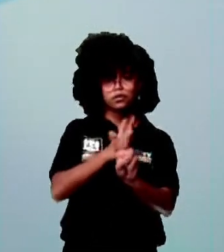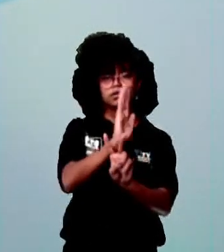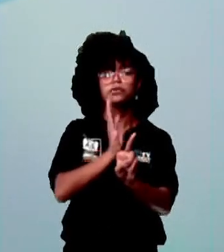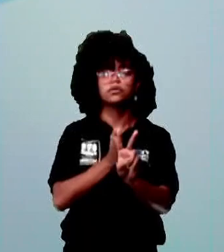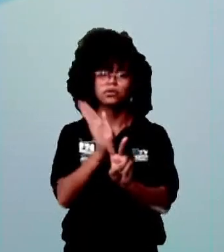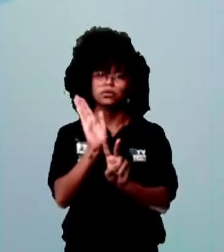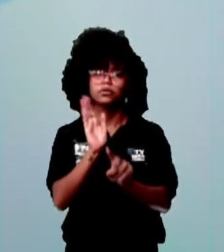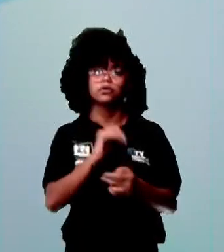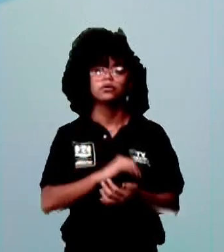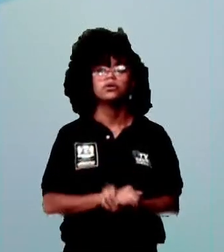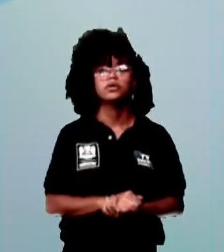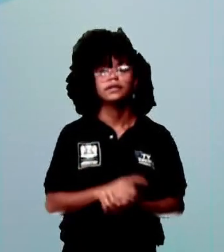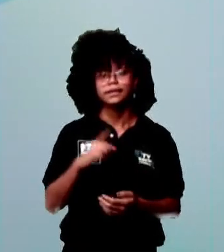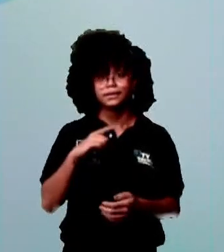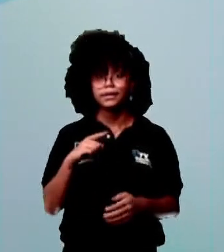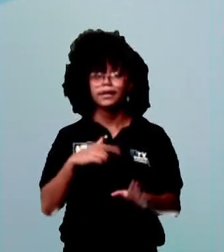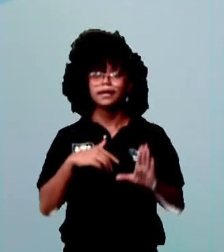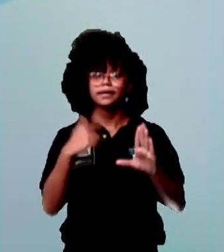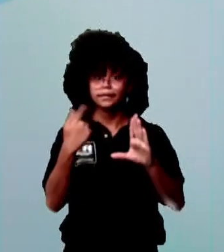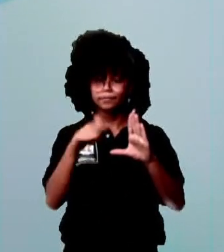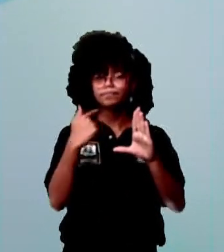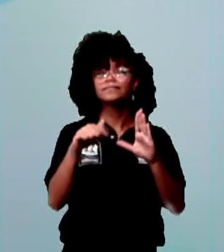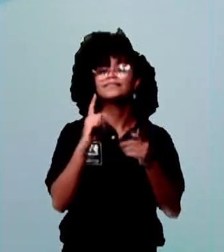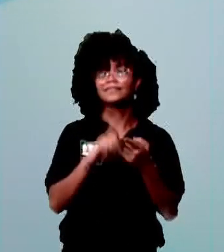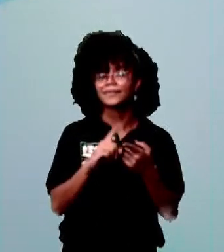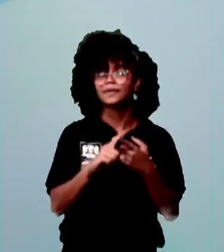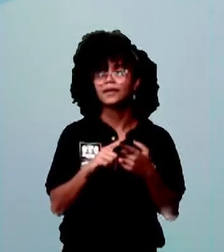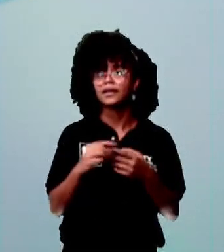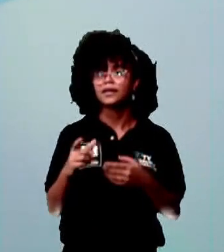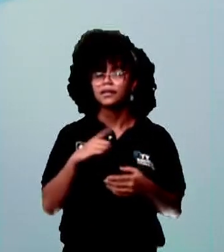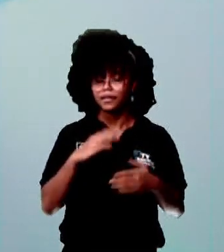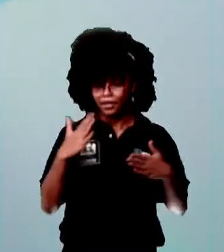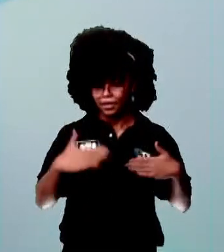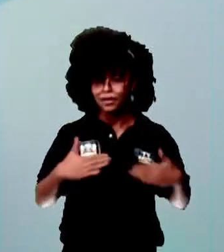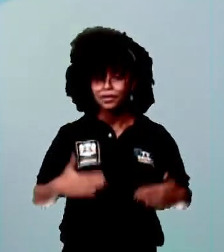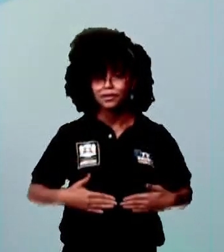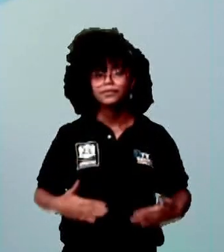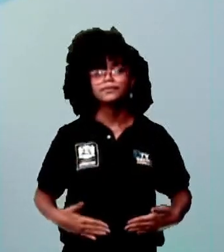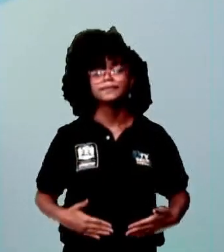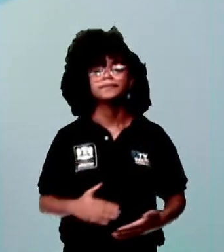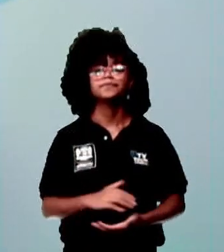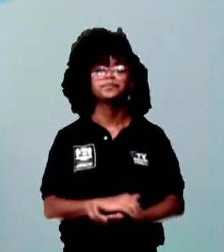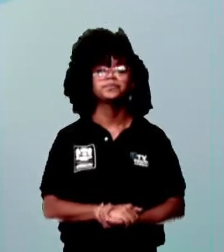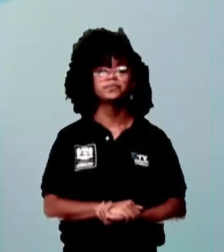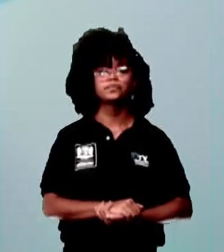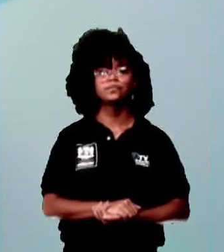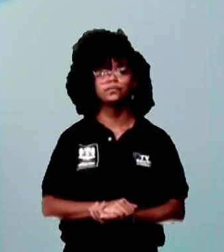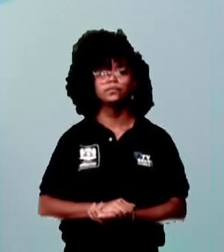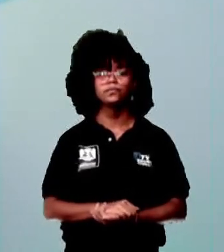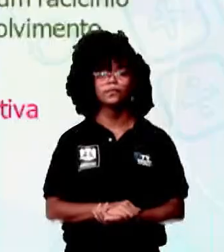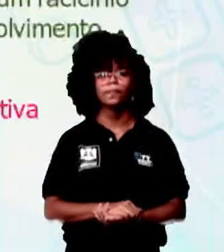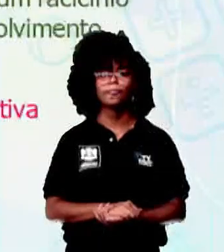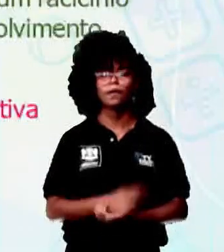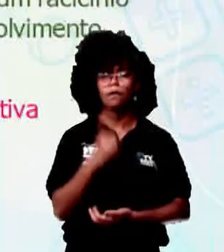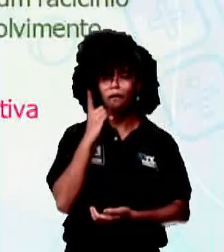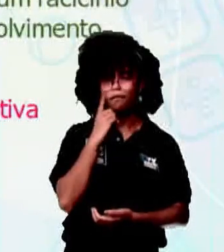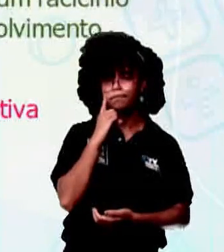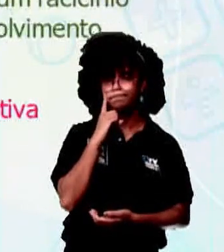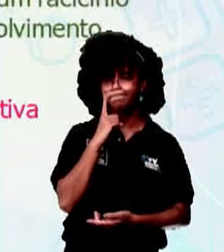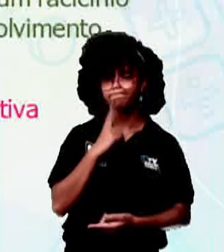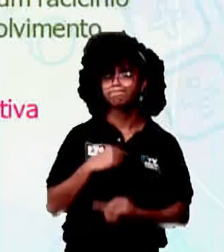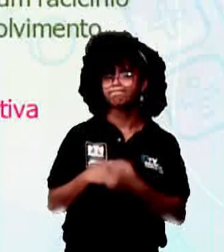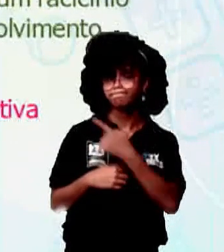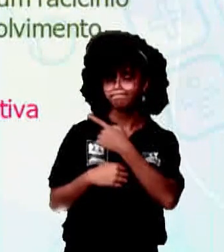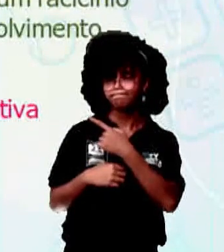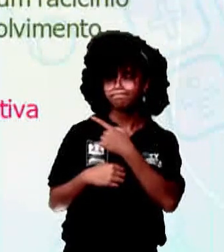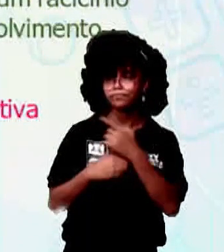existe aí a ironia, trazendo o humor e a leveza para essa tira. Observem aqui que eu trouxe